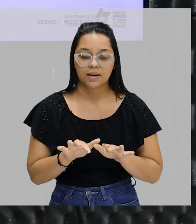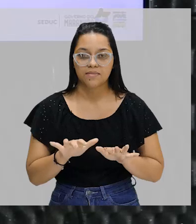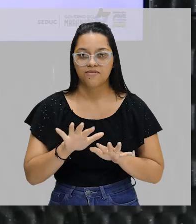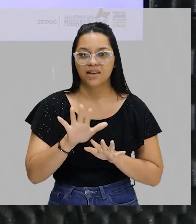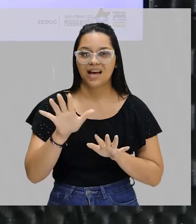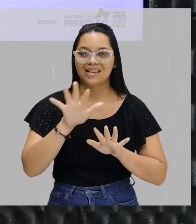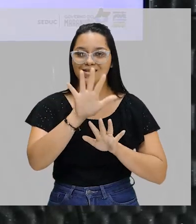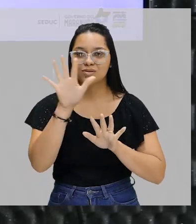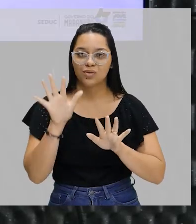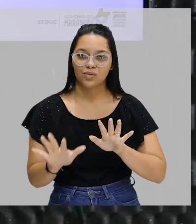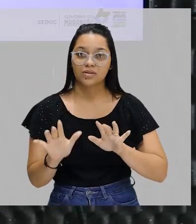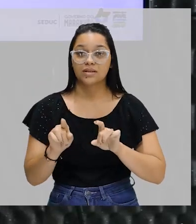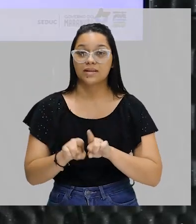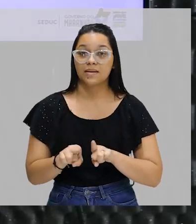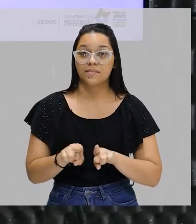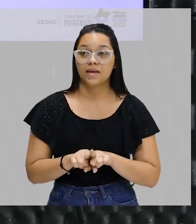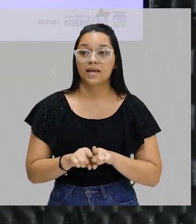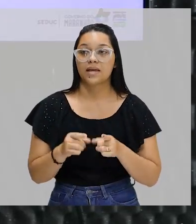ramificações. E cadeias